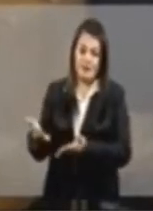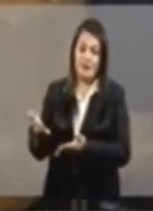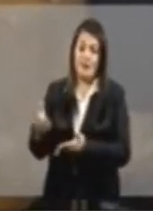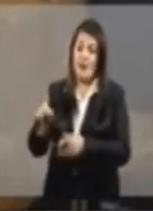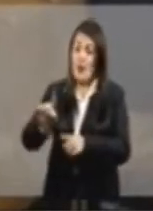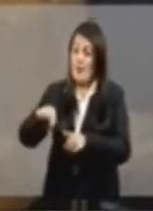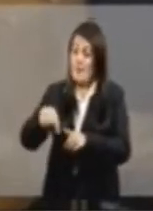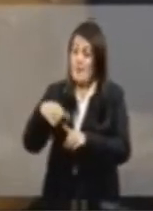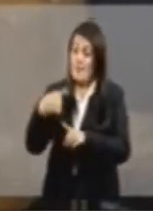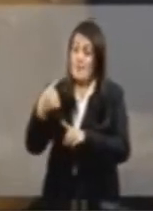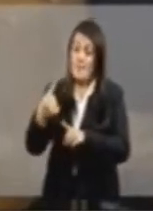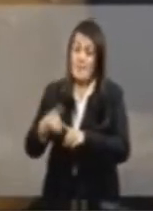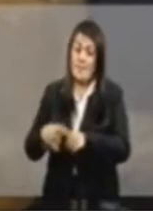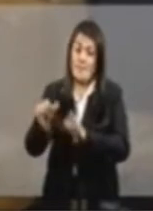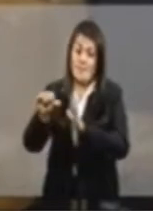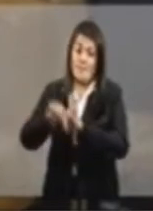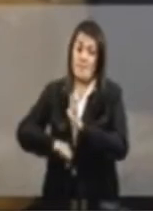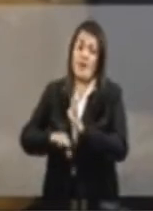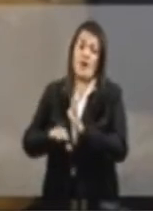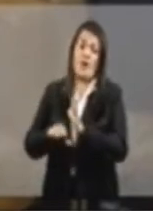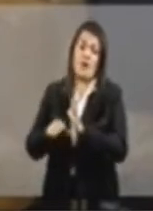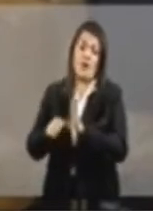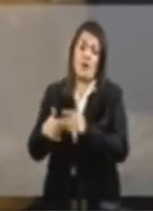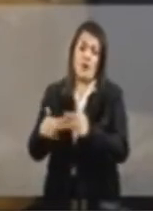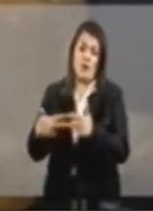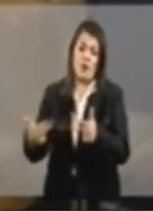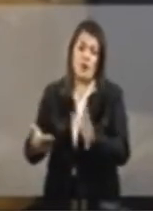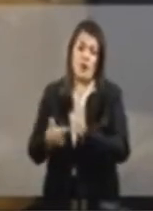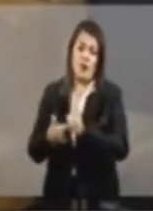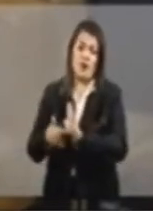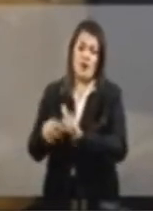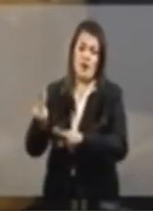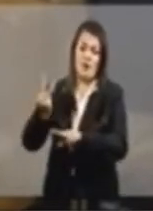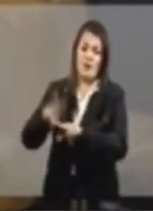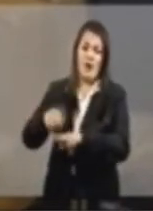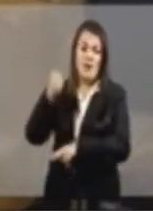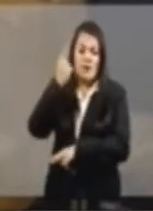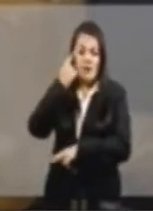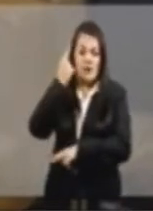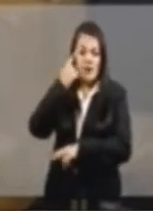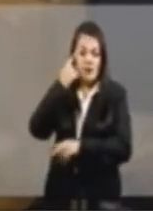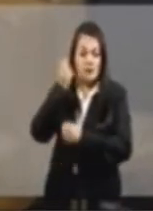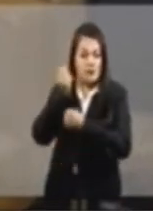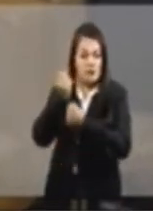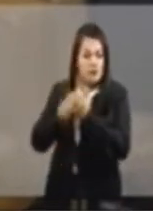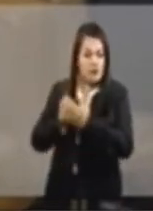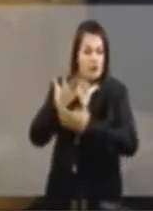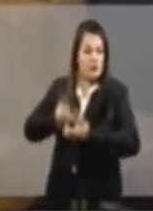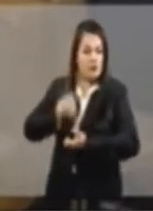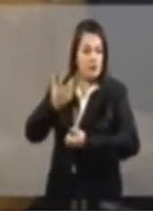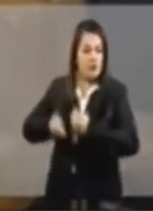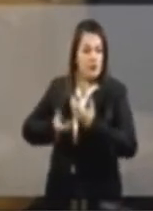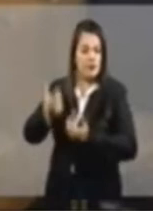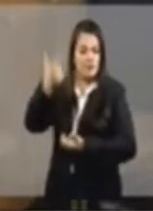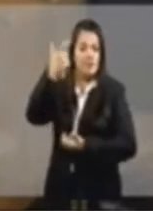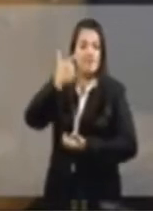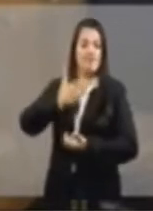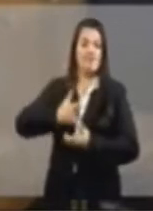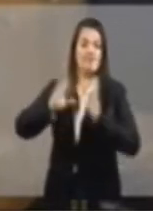específica faz mais expressiva face da liberdade de pensamento a cidadania